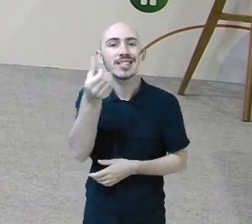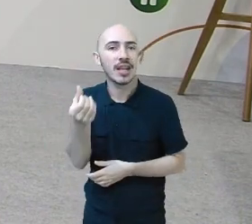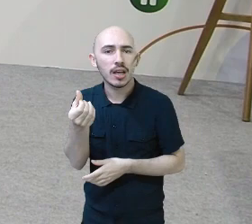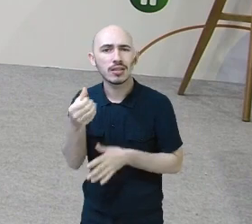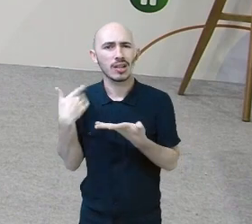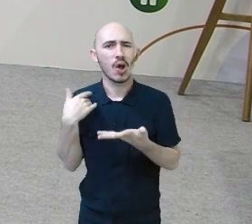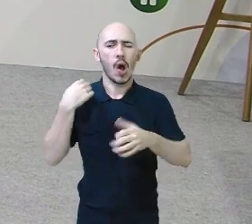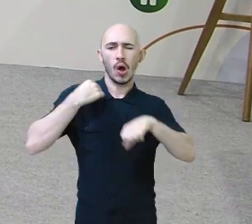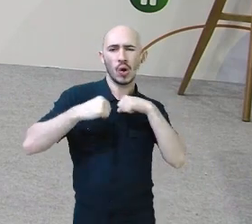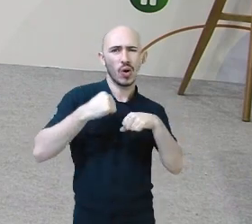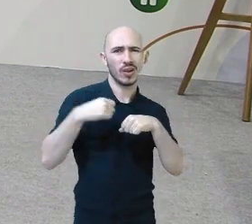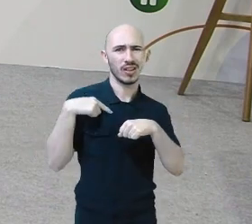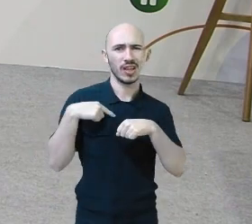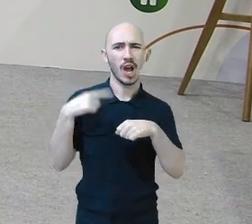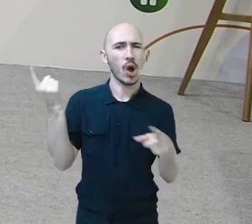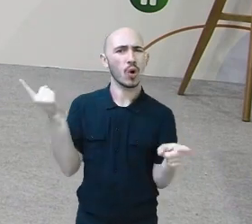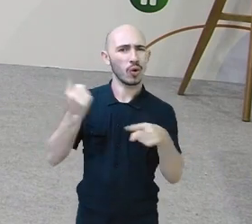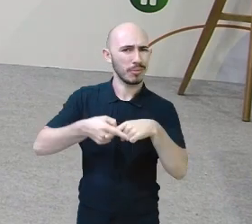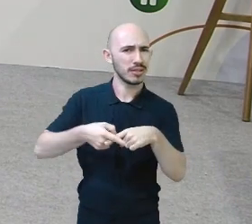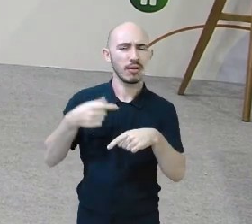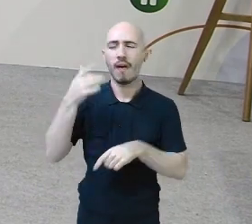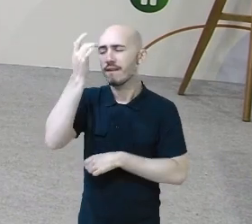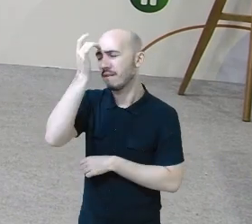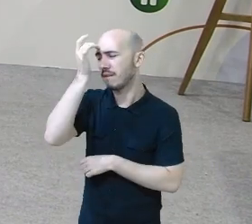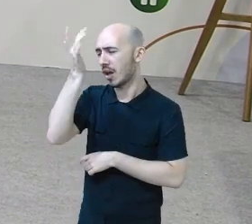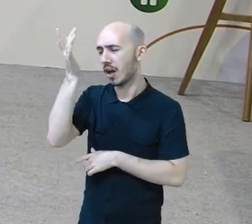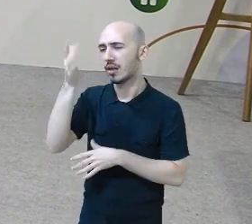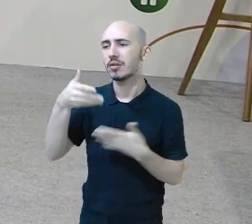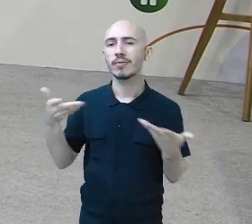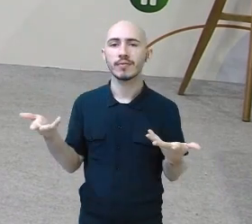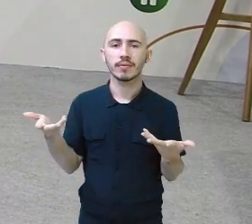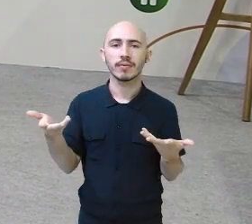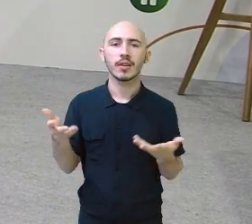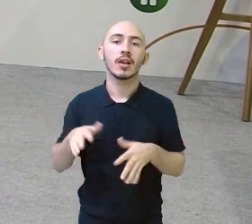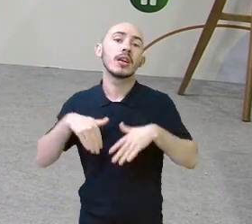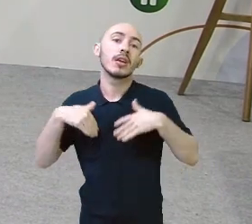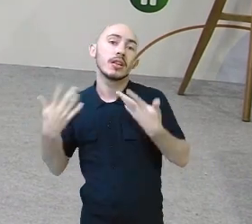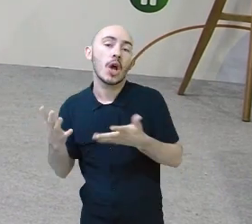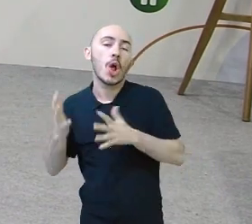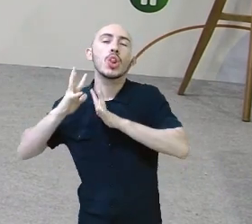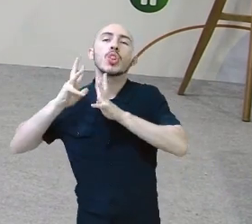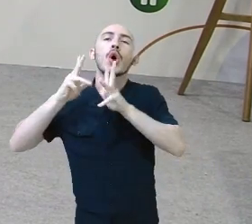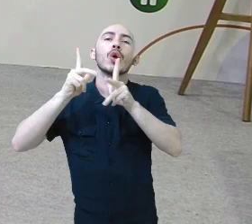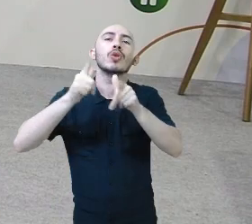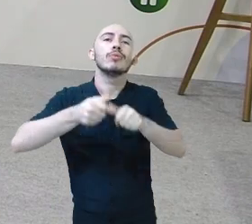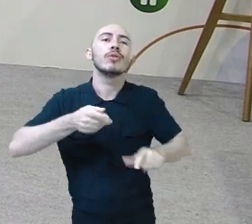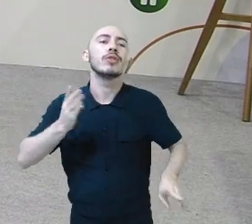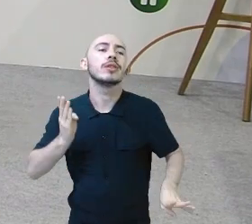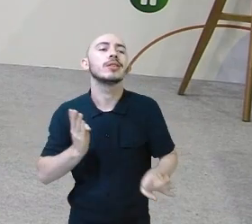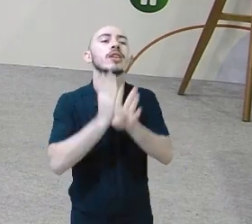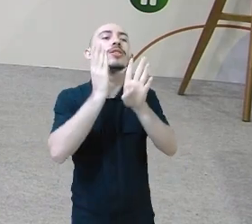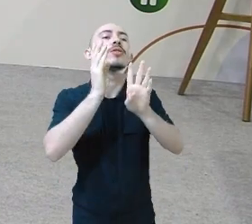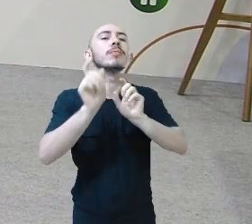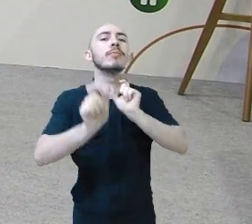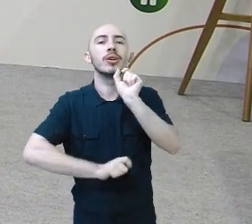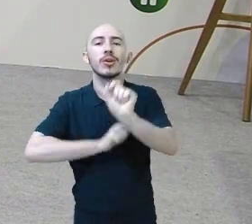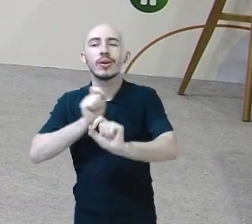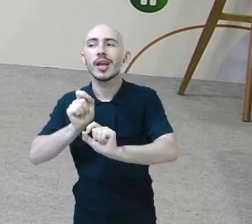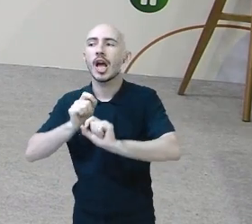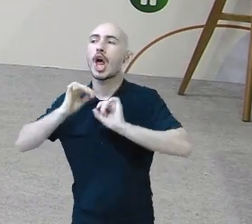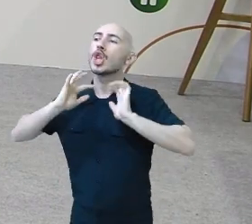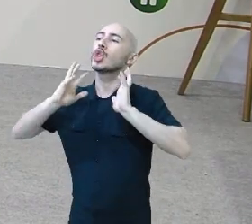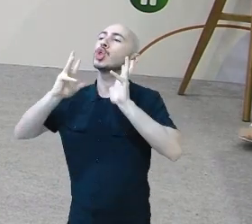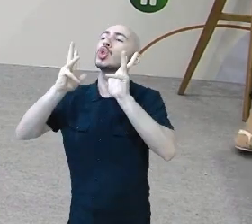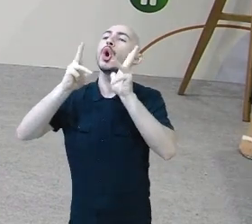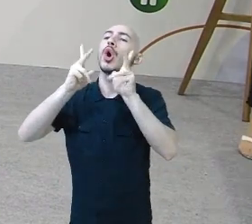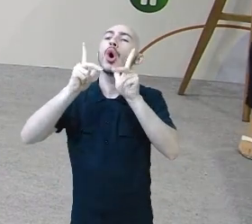essa corridinha para mim? Eita, todo mundo descobriu. Agora sim, todos